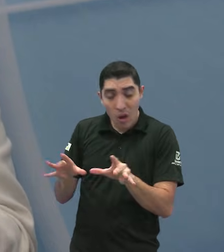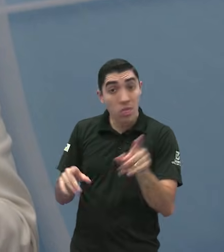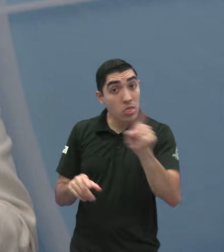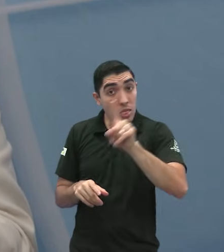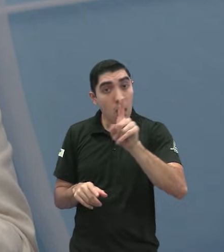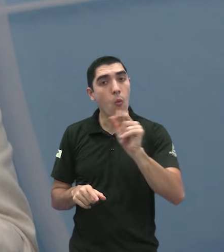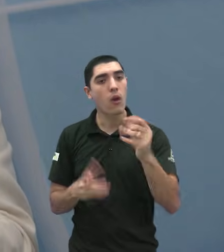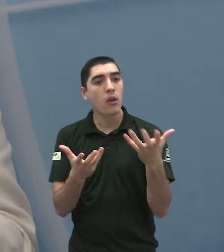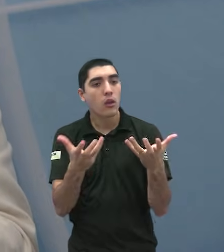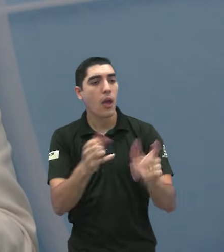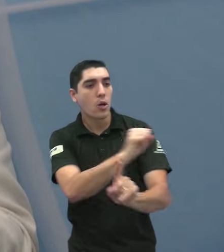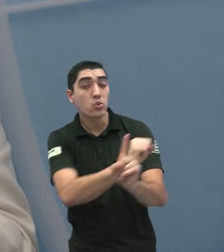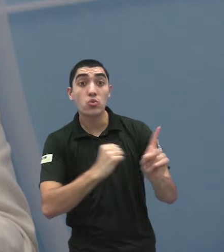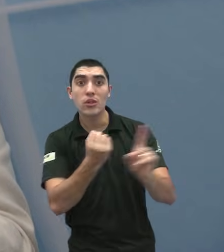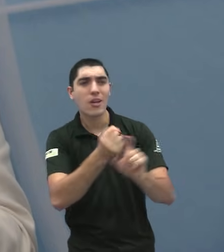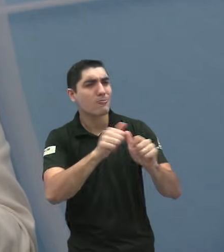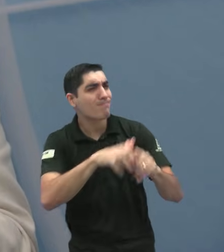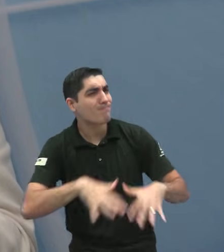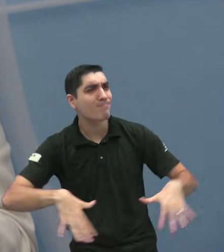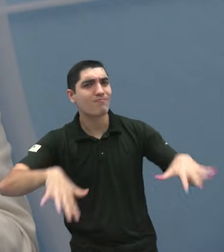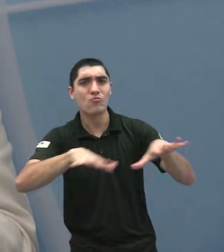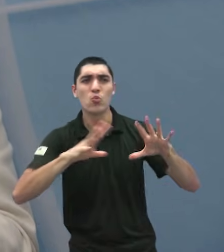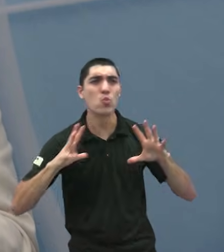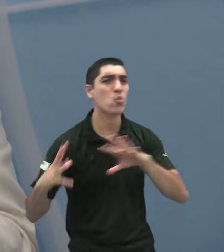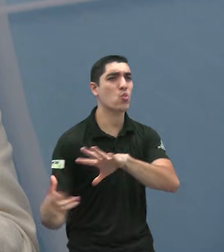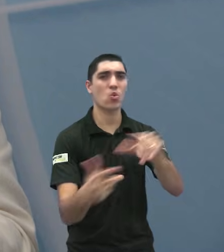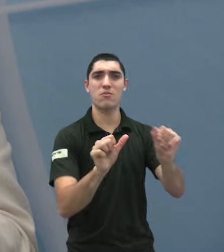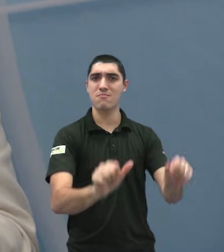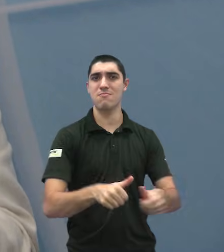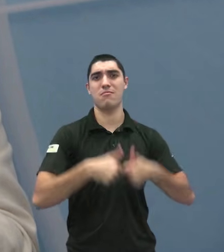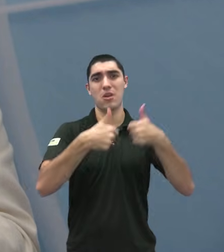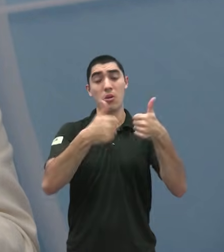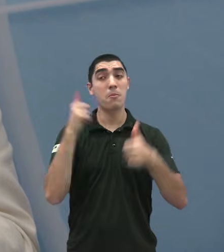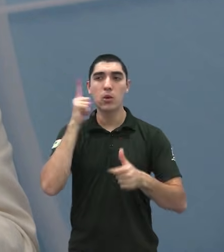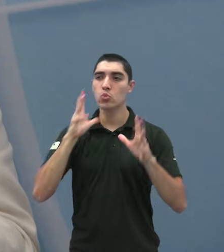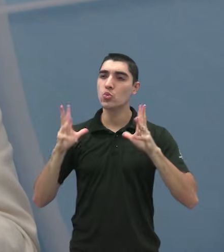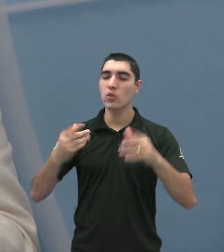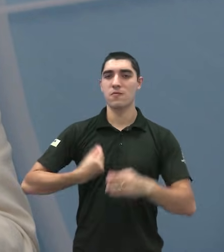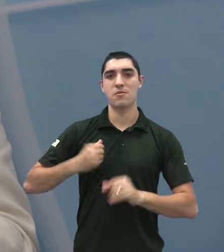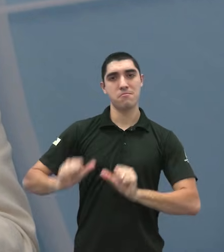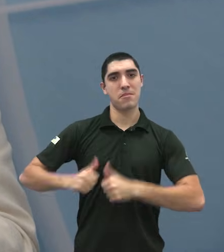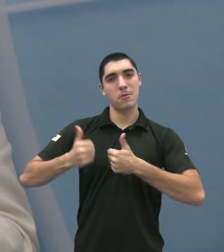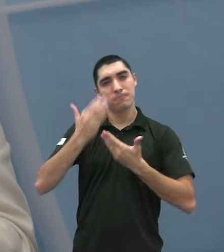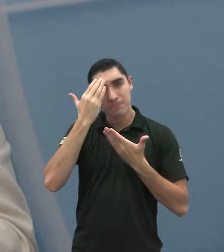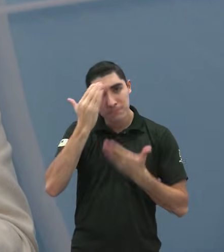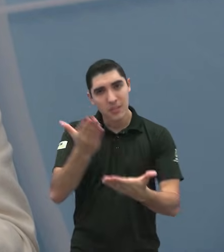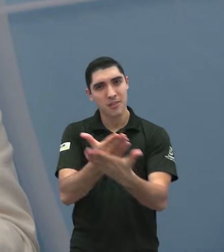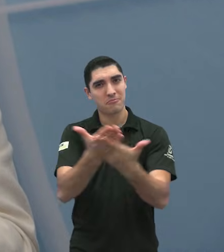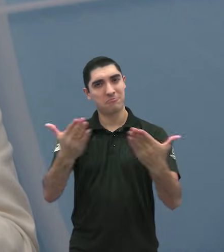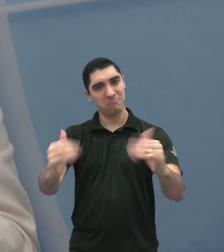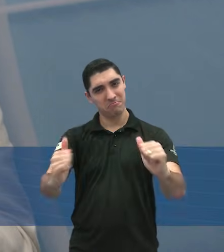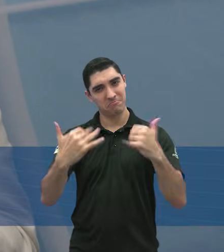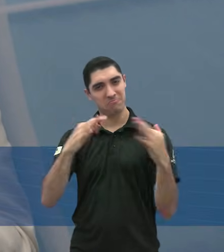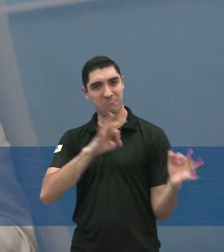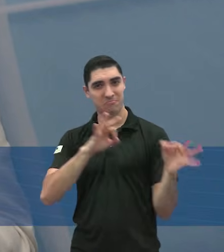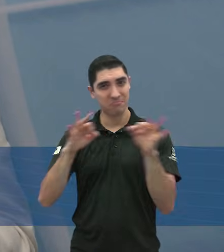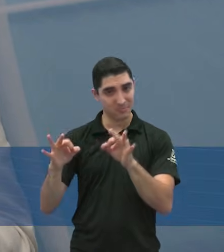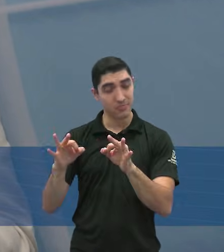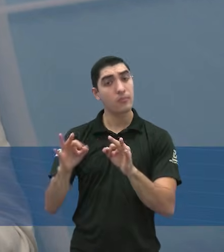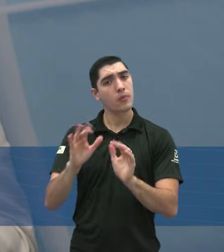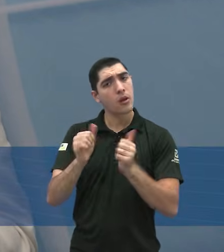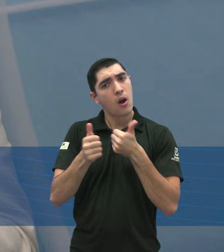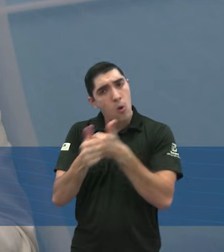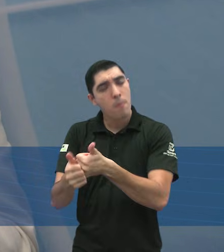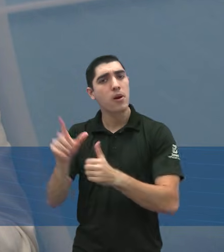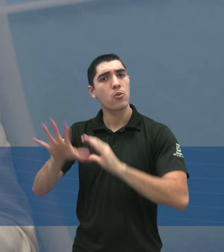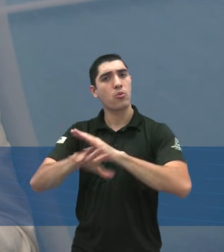Estamos lutando por uma sociedade mais justa e, com isso, todo mundo sai ganhando. Muito obrigado por ter ficado com a gente.